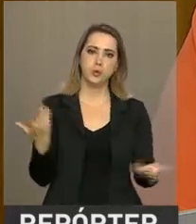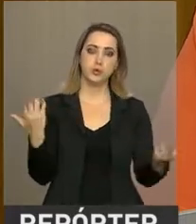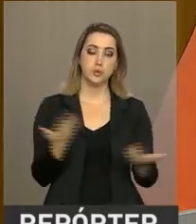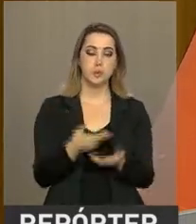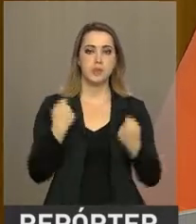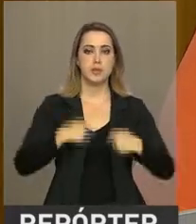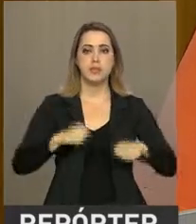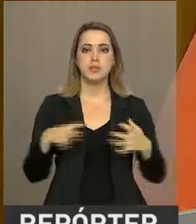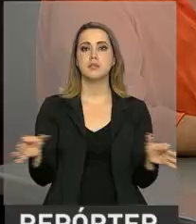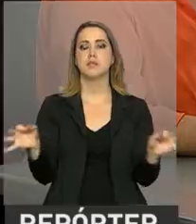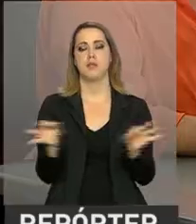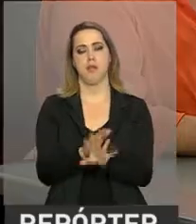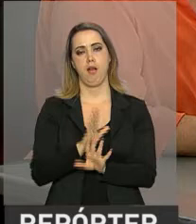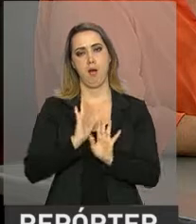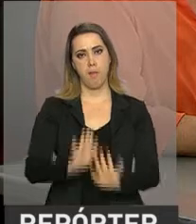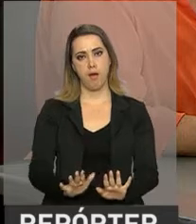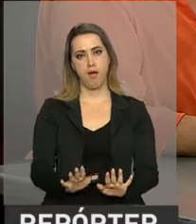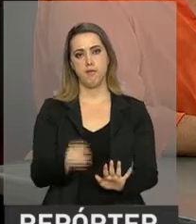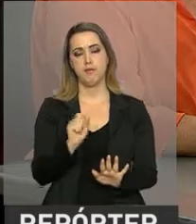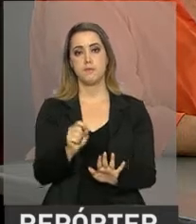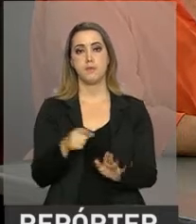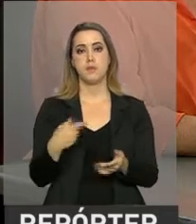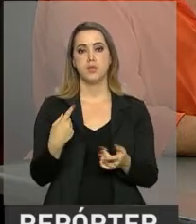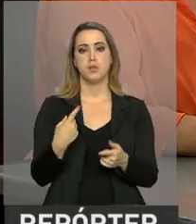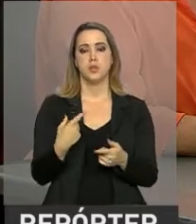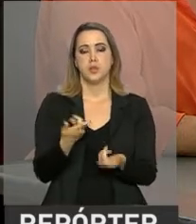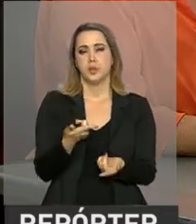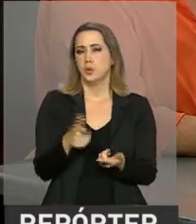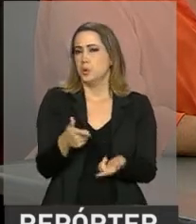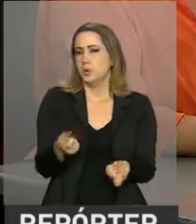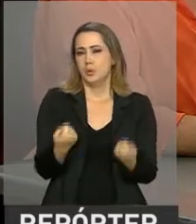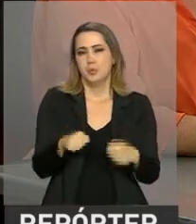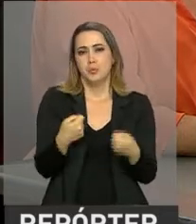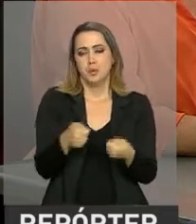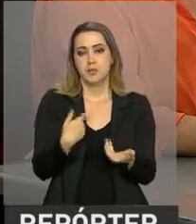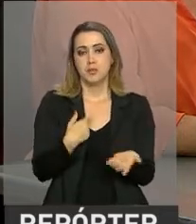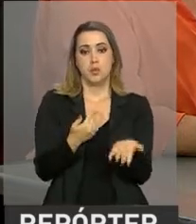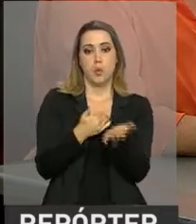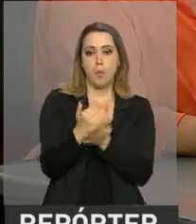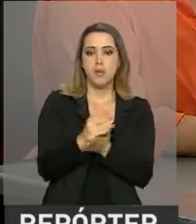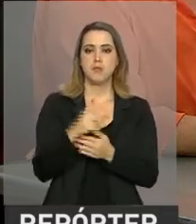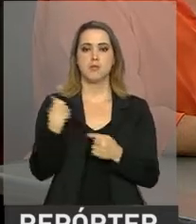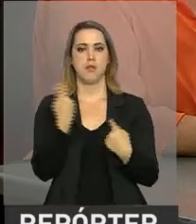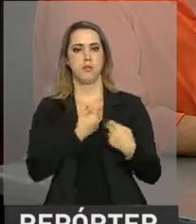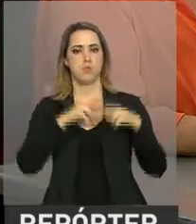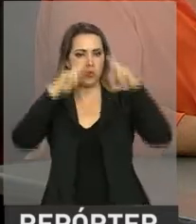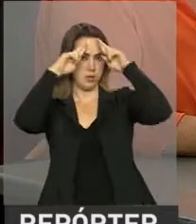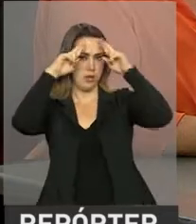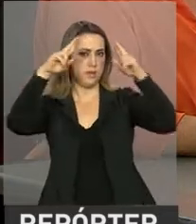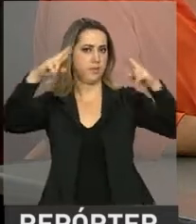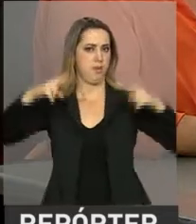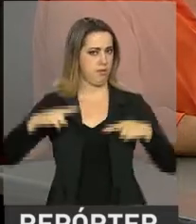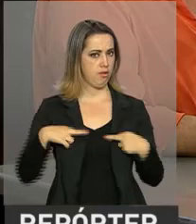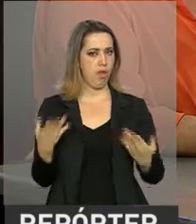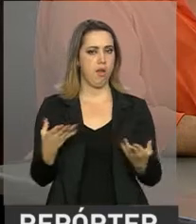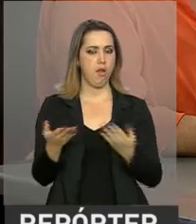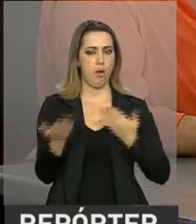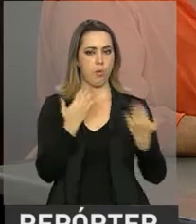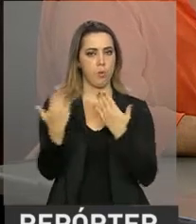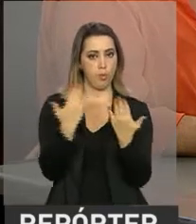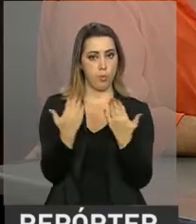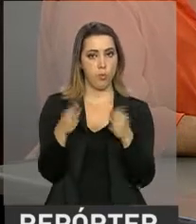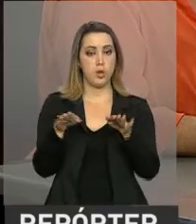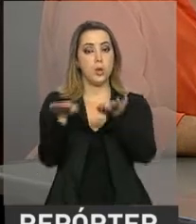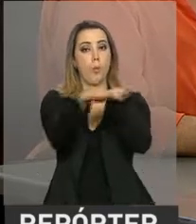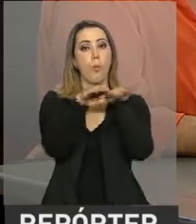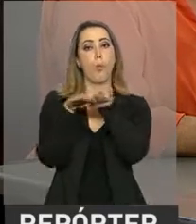hora, pode parar. Então, não tem por que isso. Nós temos que começar a nos respeitar como mulheres e homens em condições de